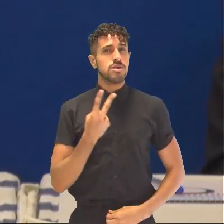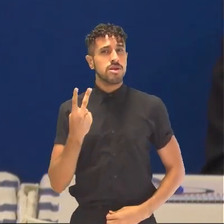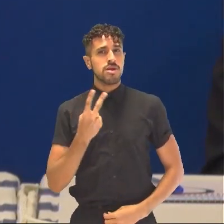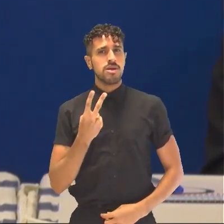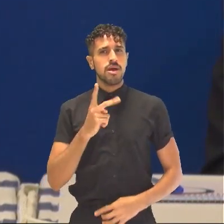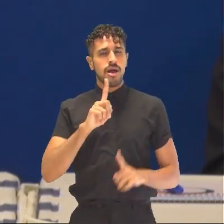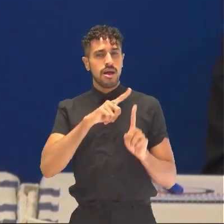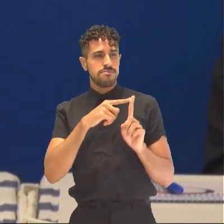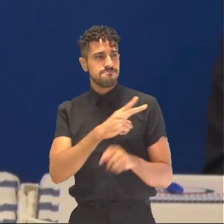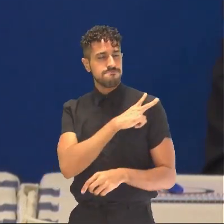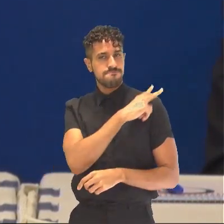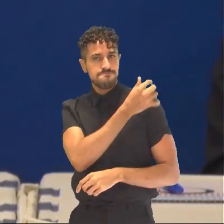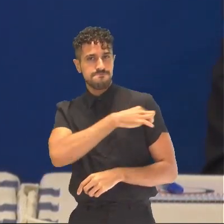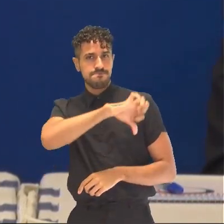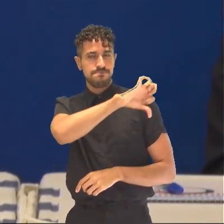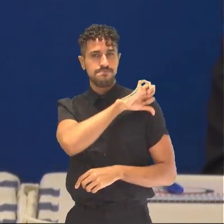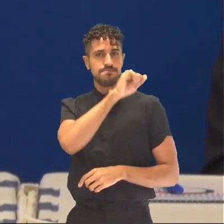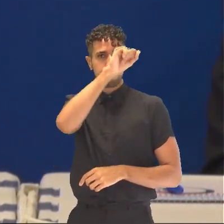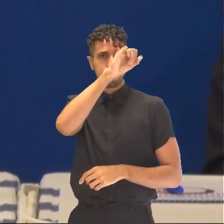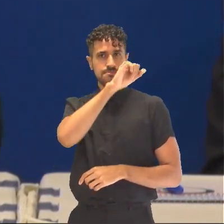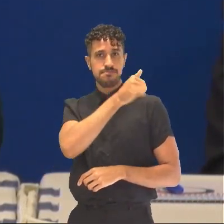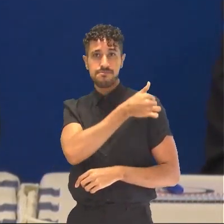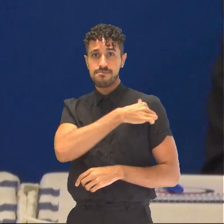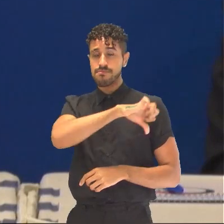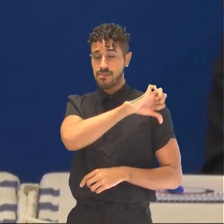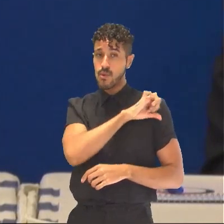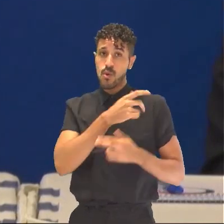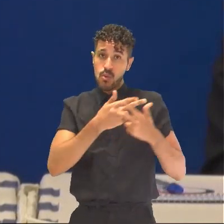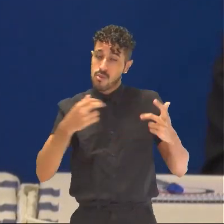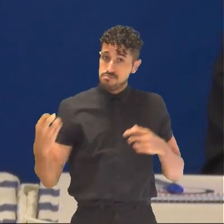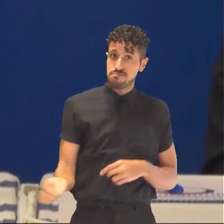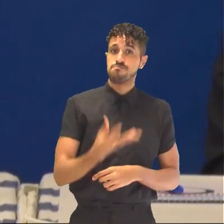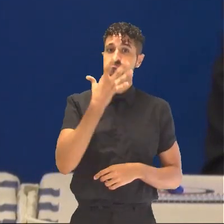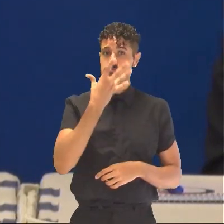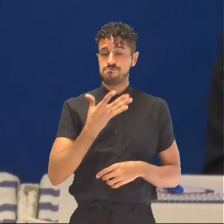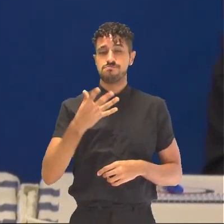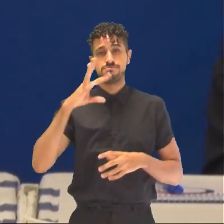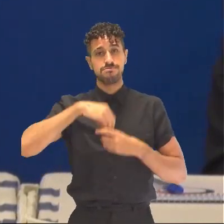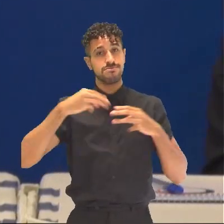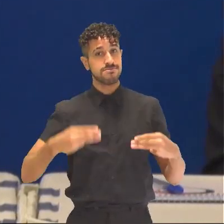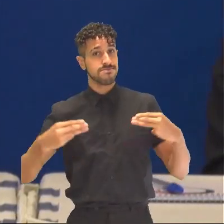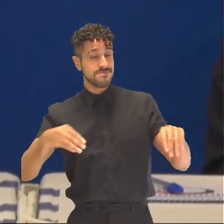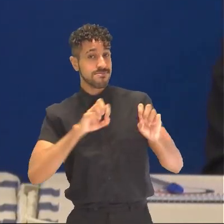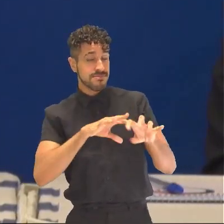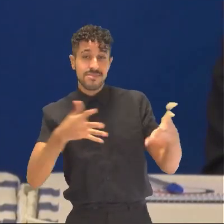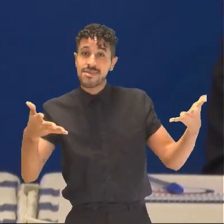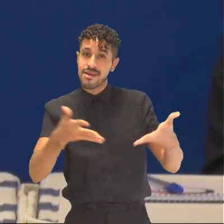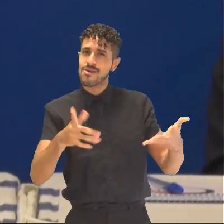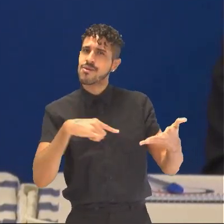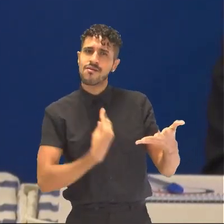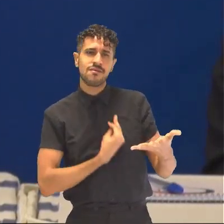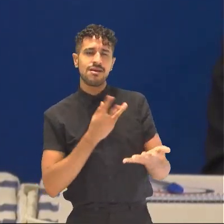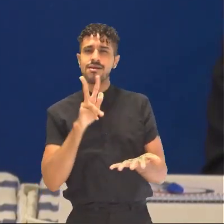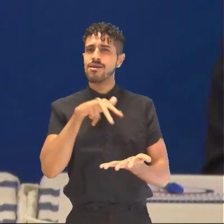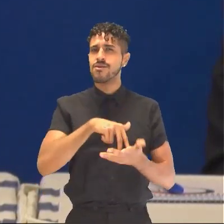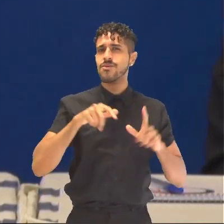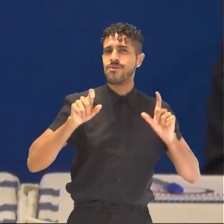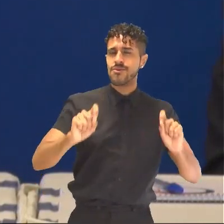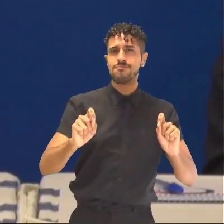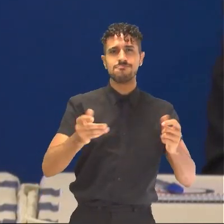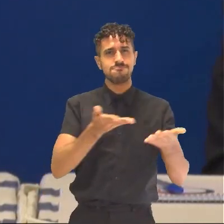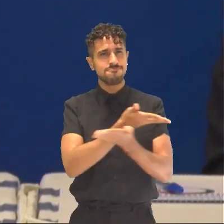ao nono anos do ensino fundamental, algo inédito no âmbito do Ministério da Educação. E agora estamos aqui